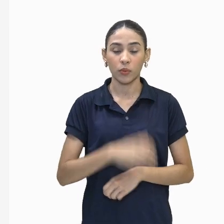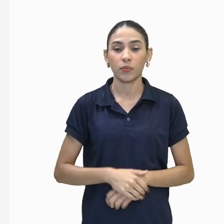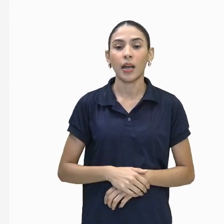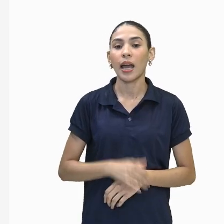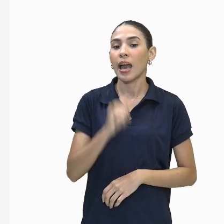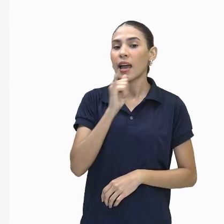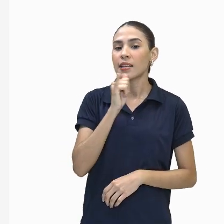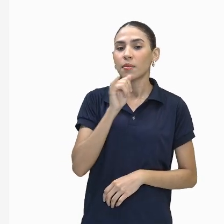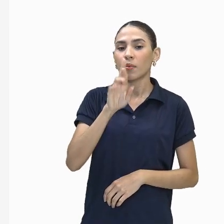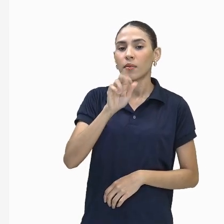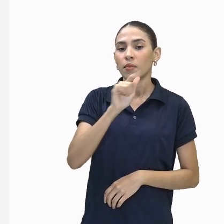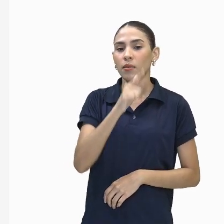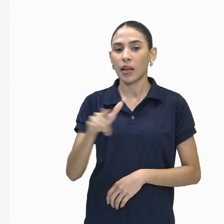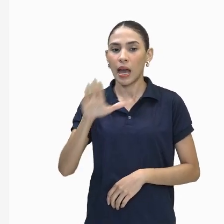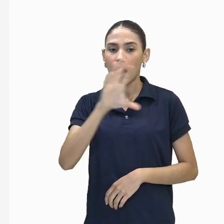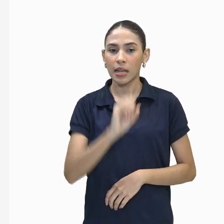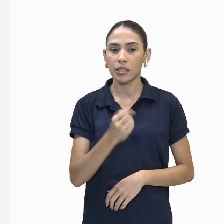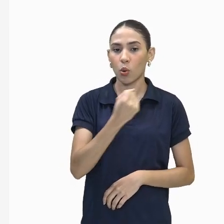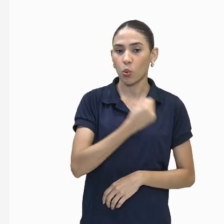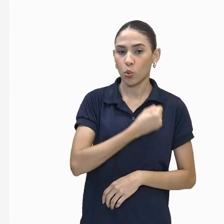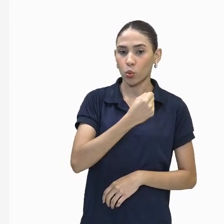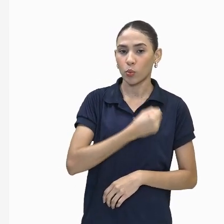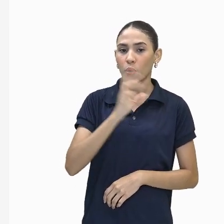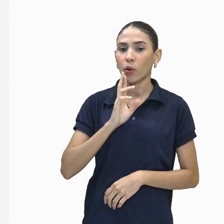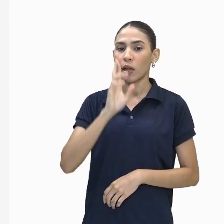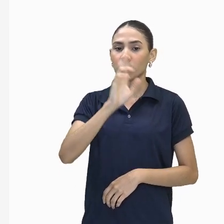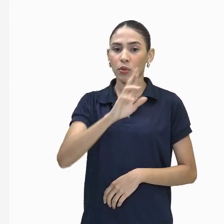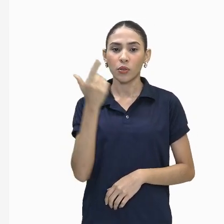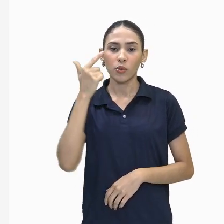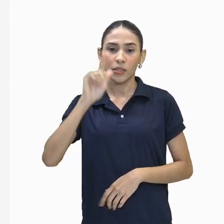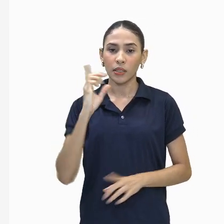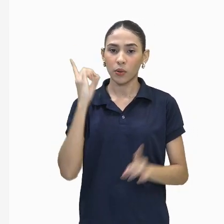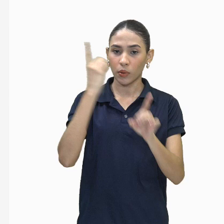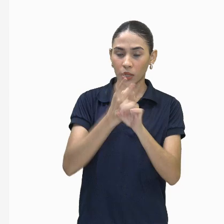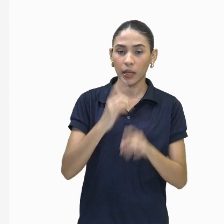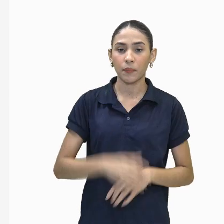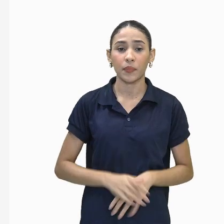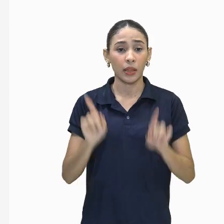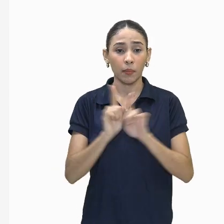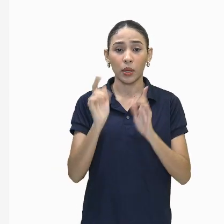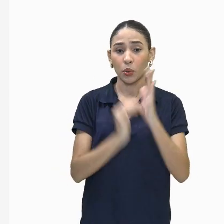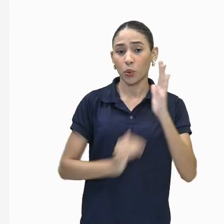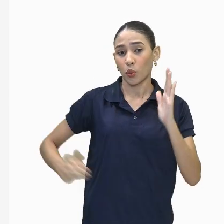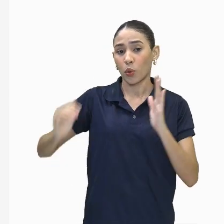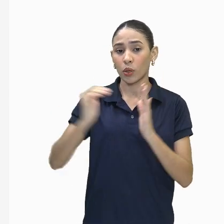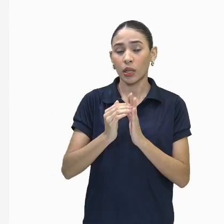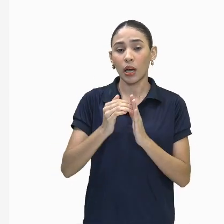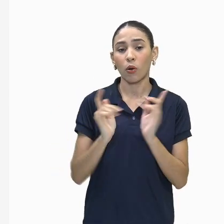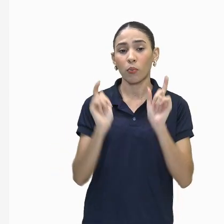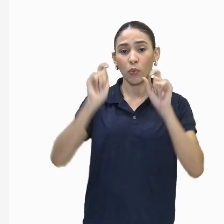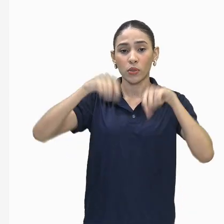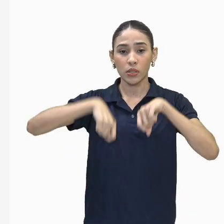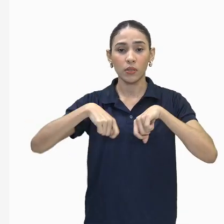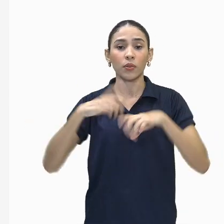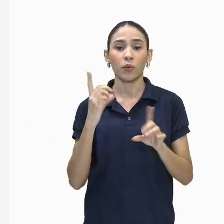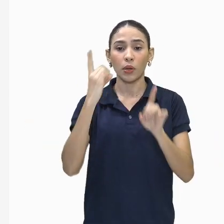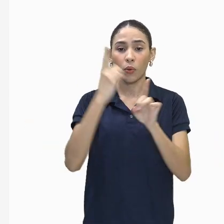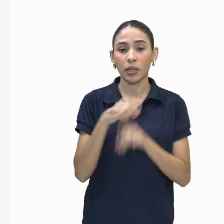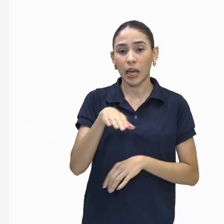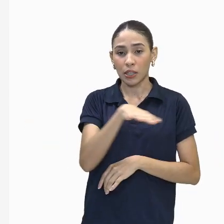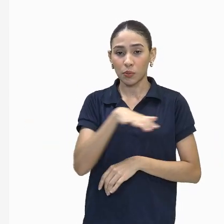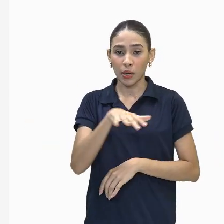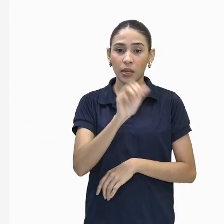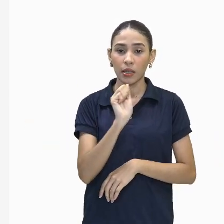como a razão entre o número de resultados favoráveis e o total de resultados possíveis em um espaço